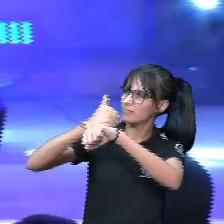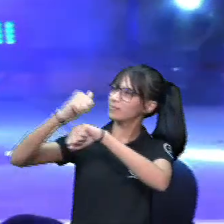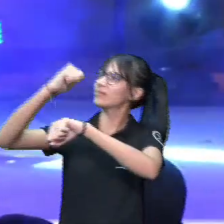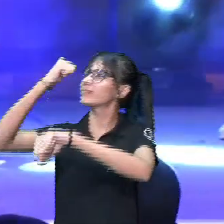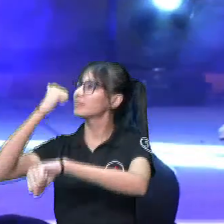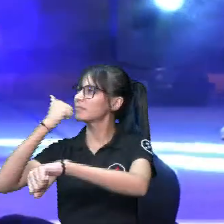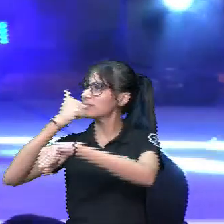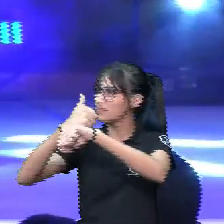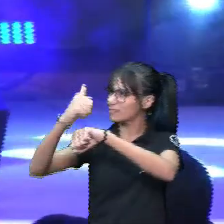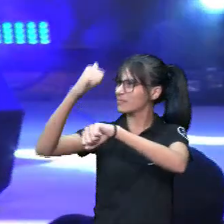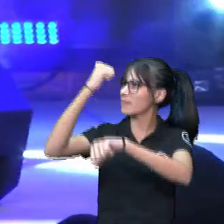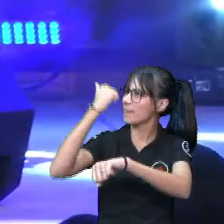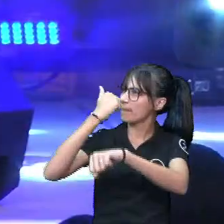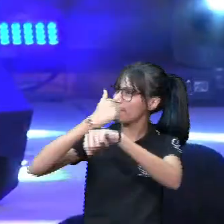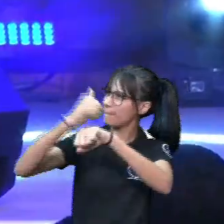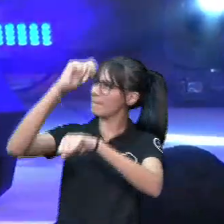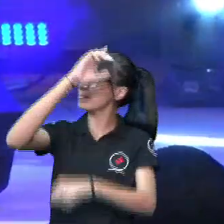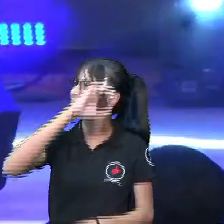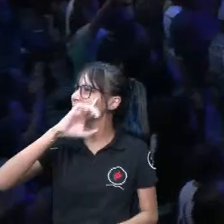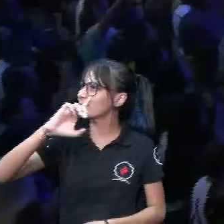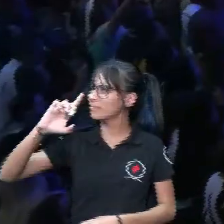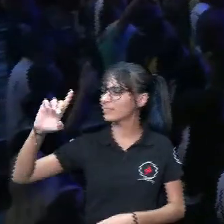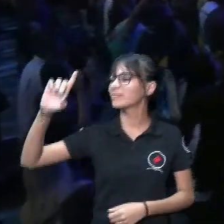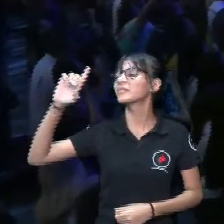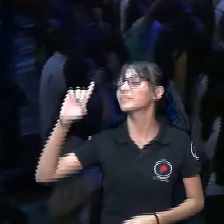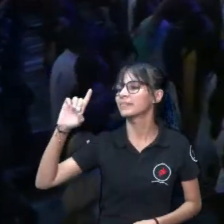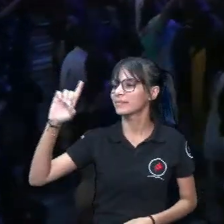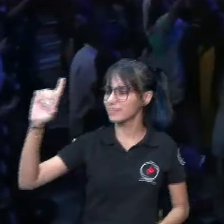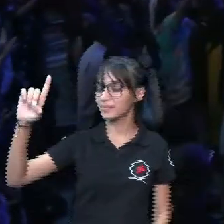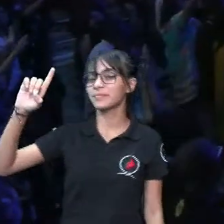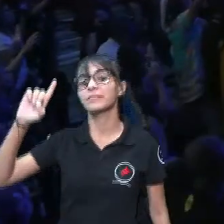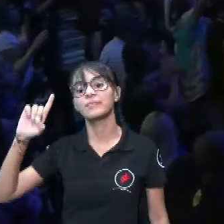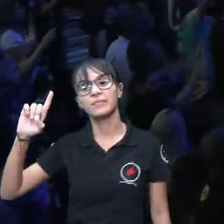Digno eu,